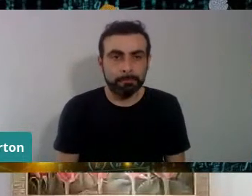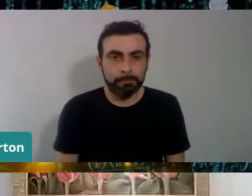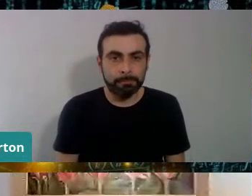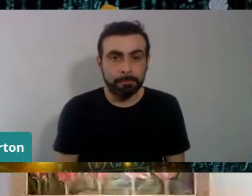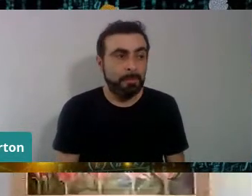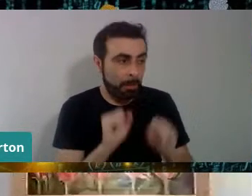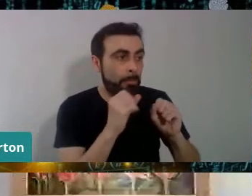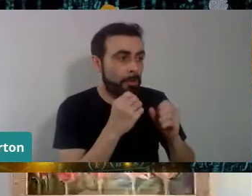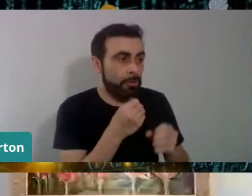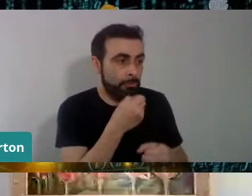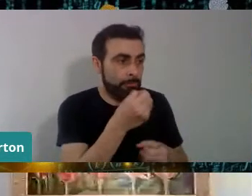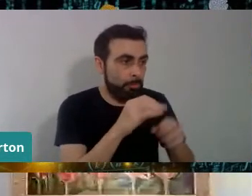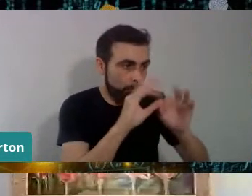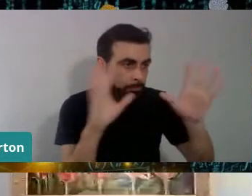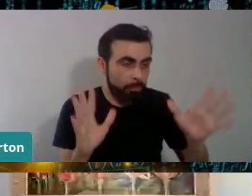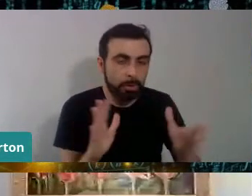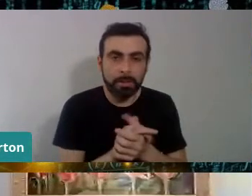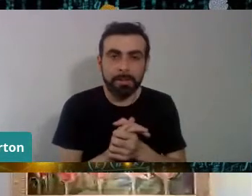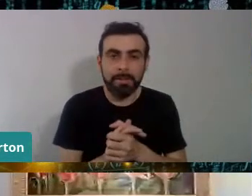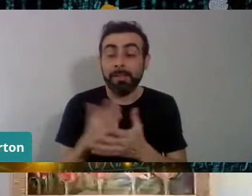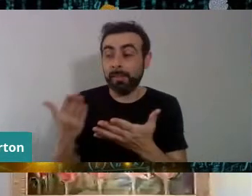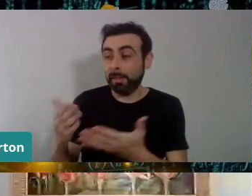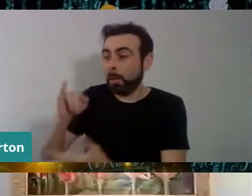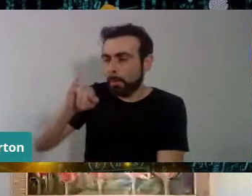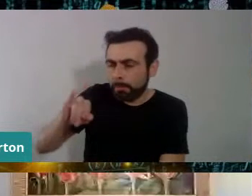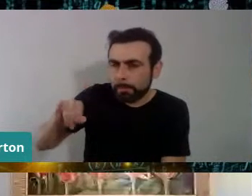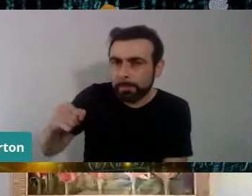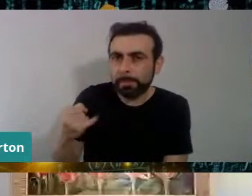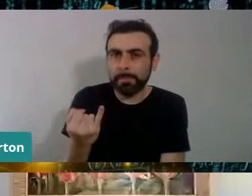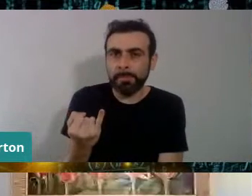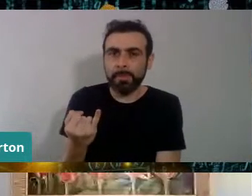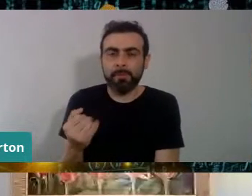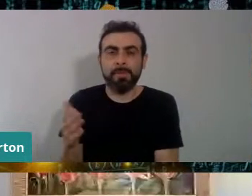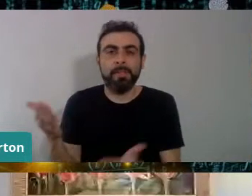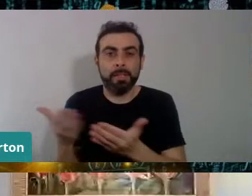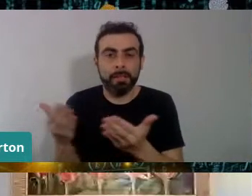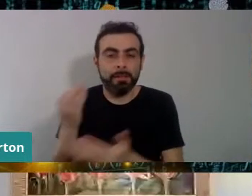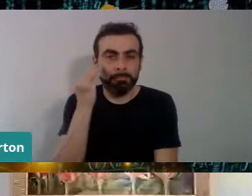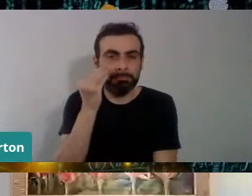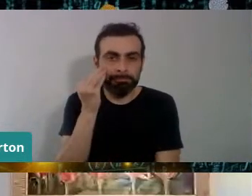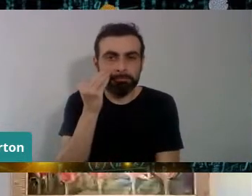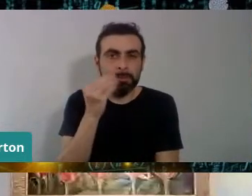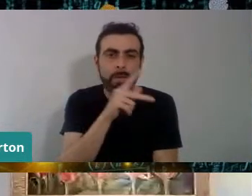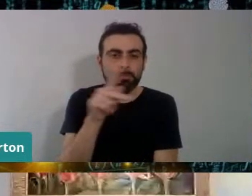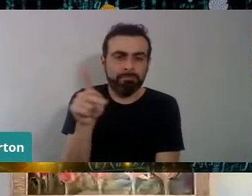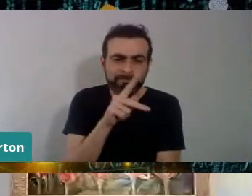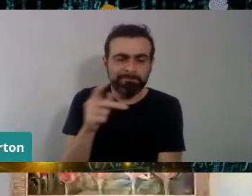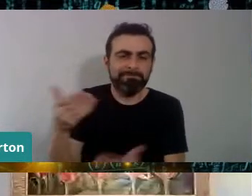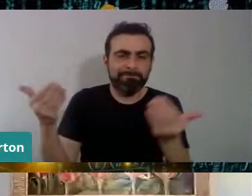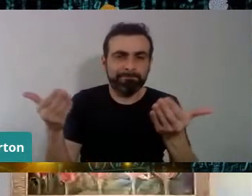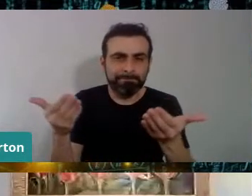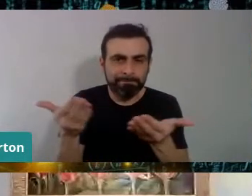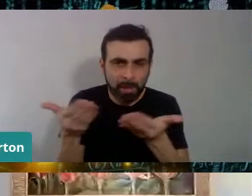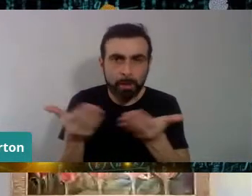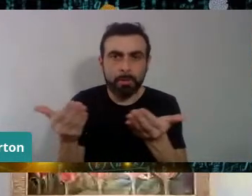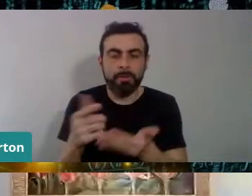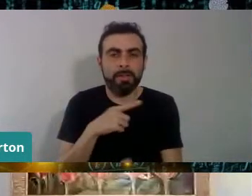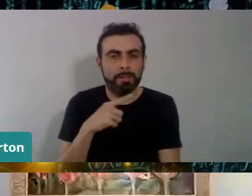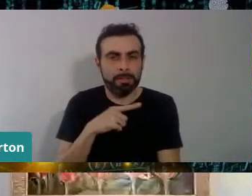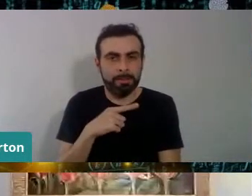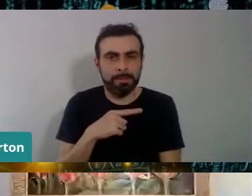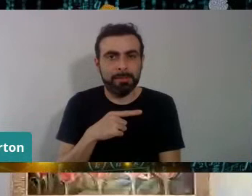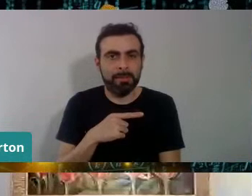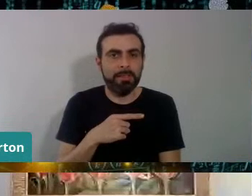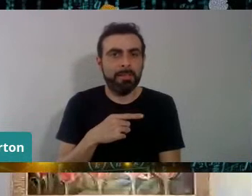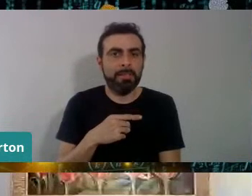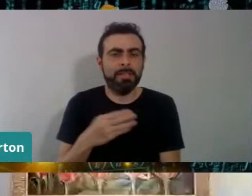Pode falar aqui. Então, eu quero aproveitar a oportunidade de tantos grandes professores que passaram pelo colegiado,